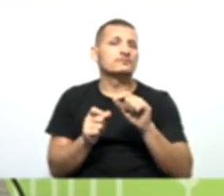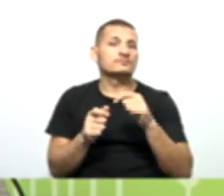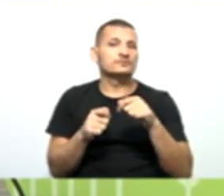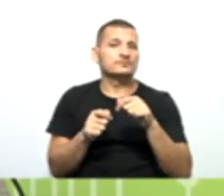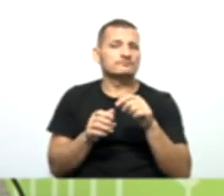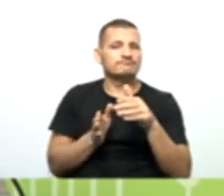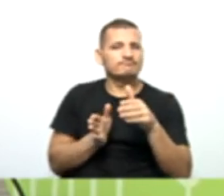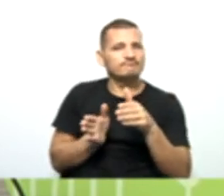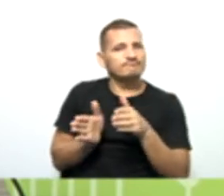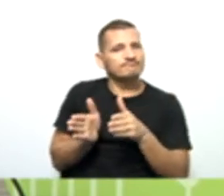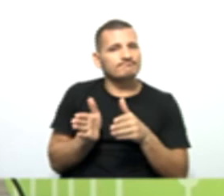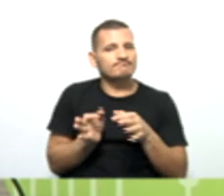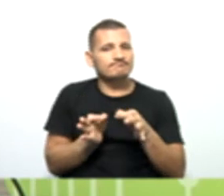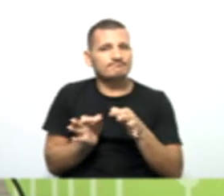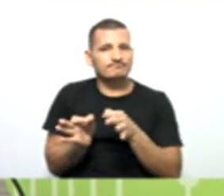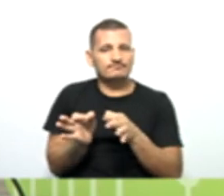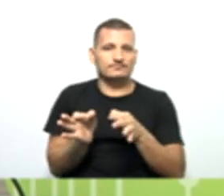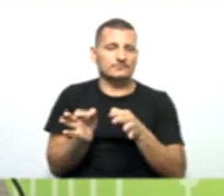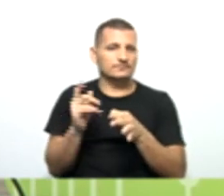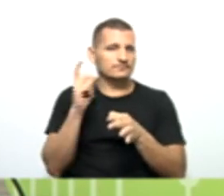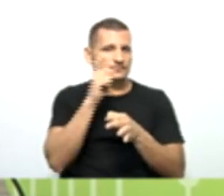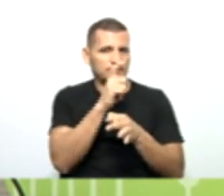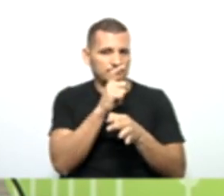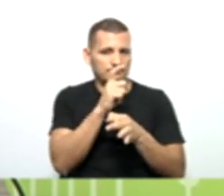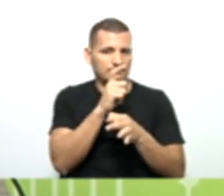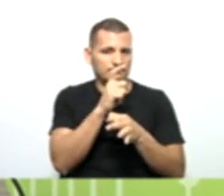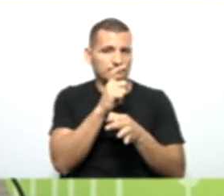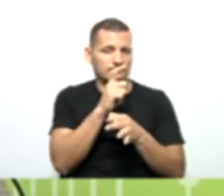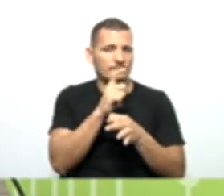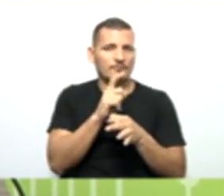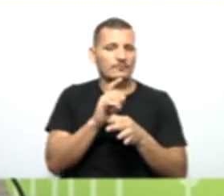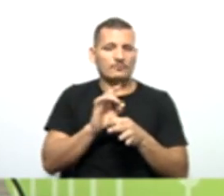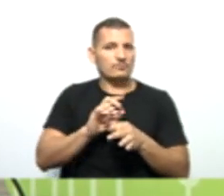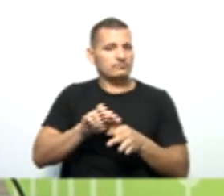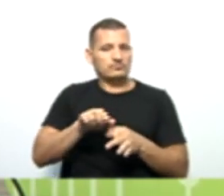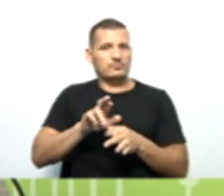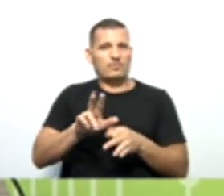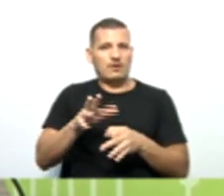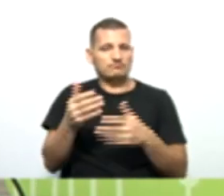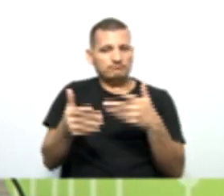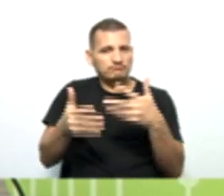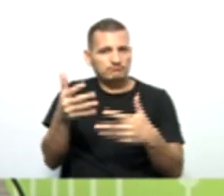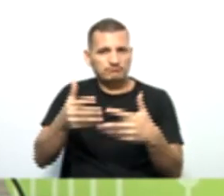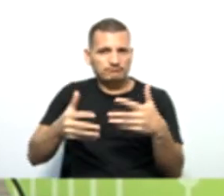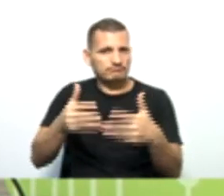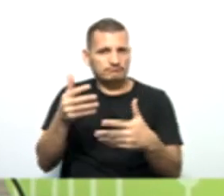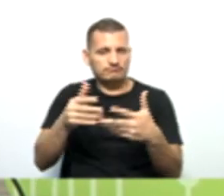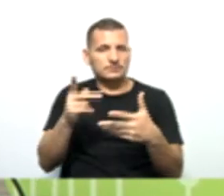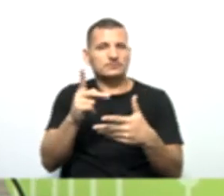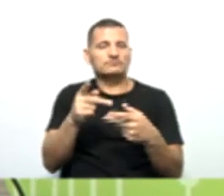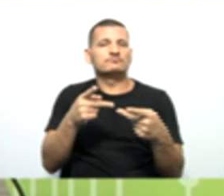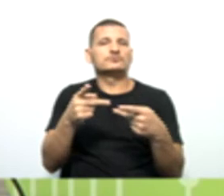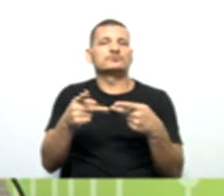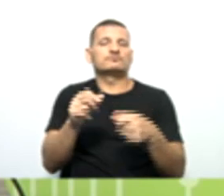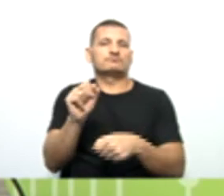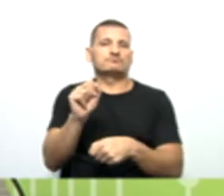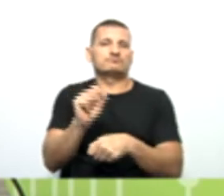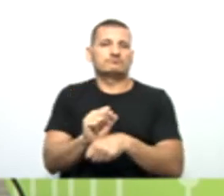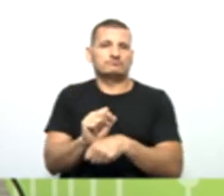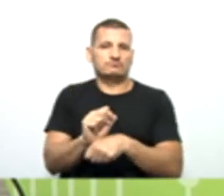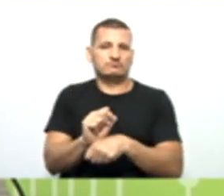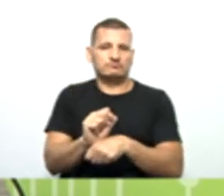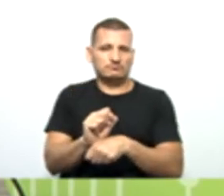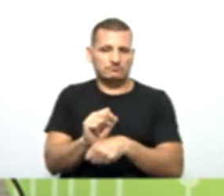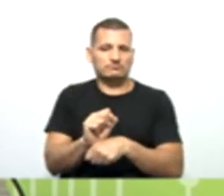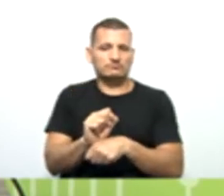essas dificuldades. Você não vai deixar que isso te atrapalhe para que o seu projeto pare por algo